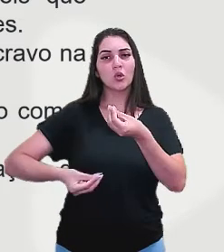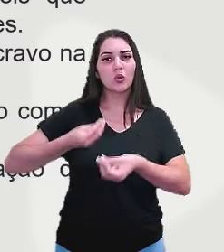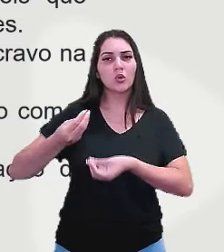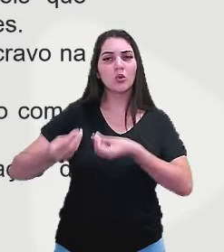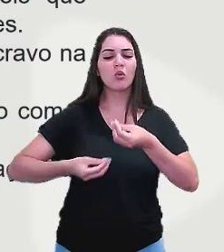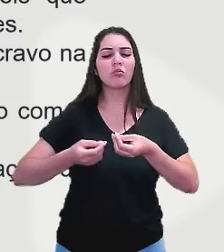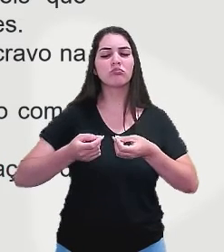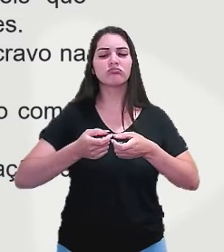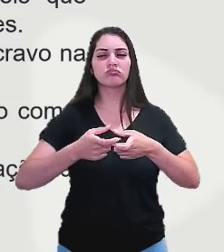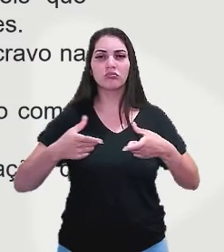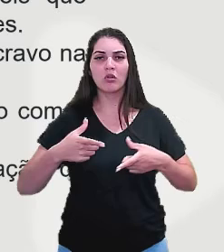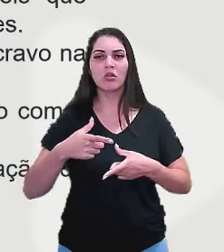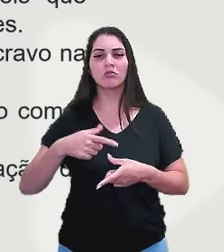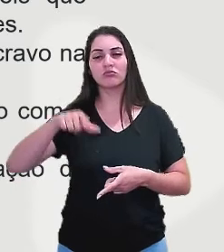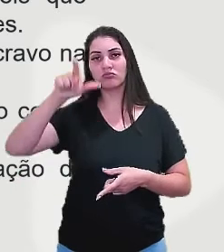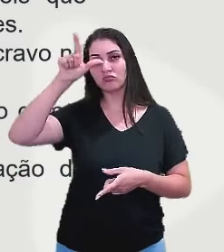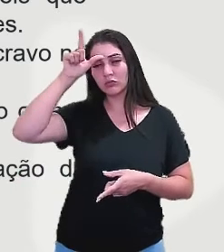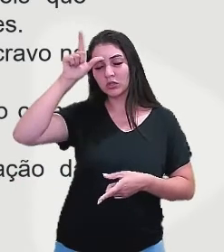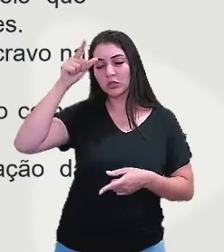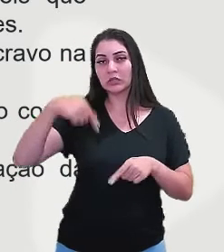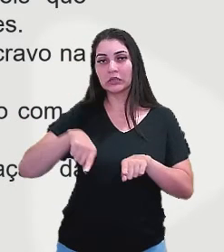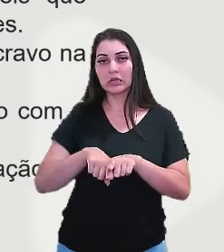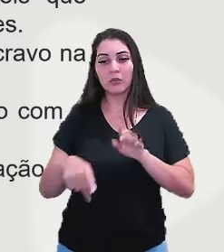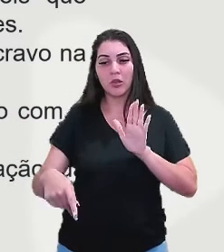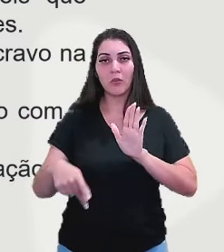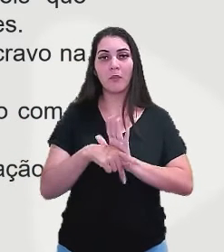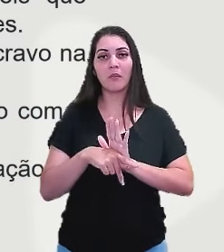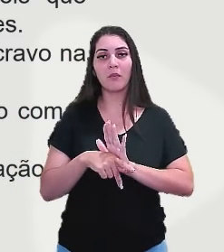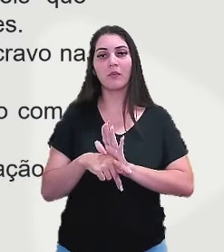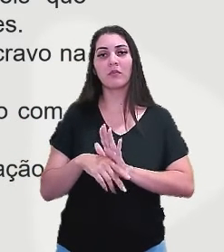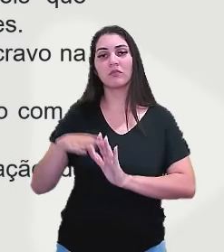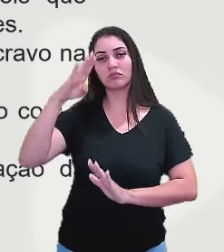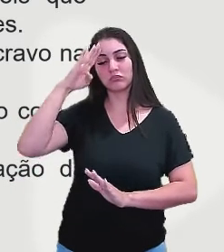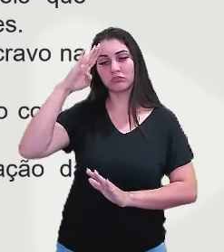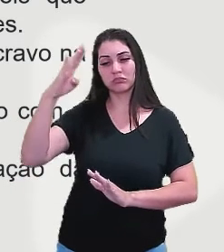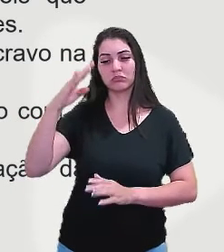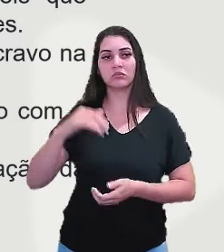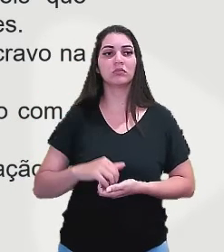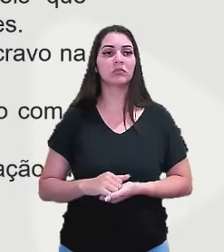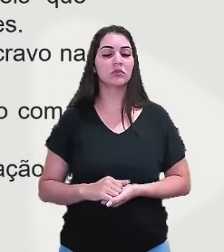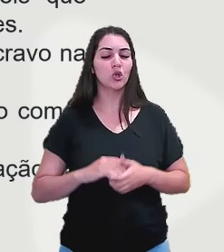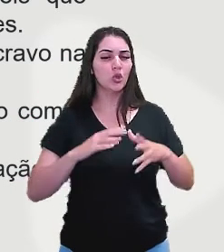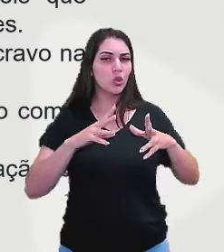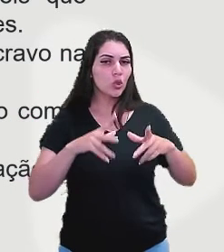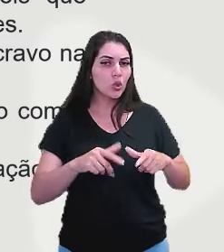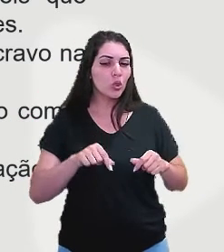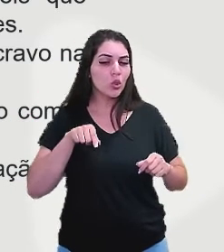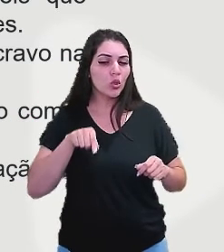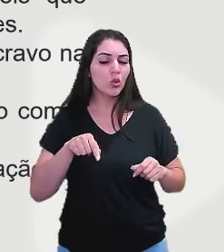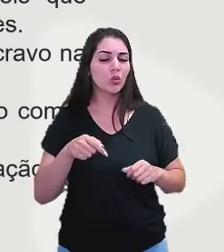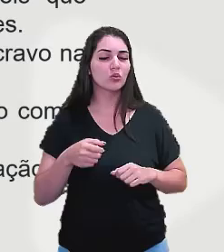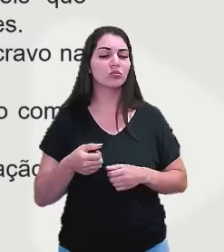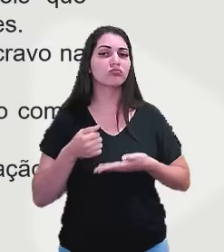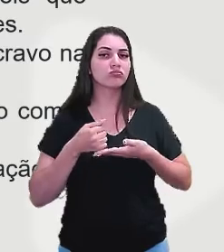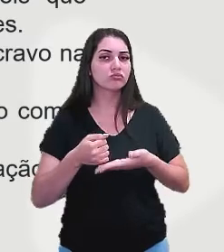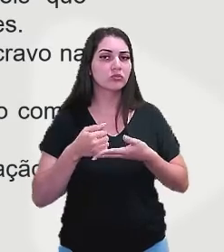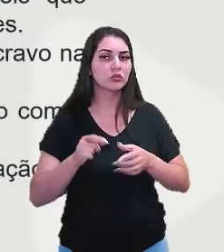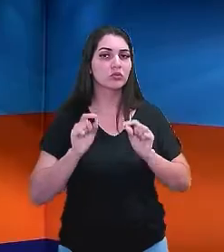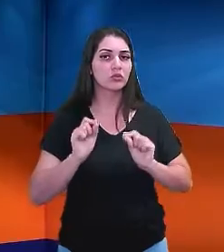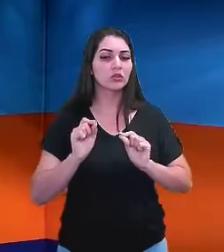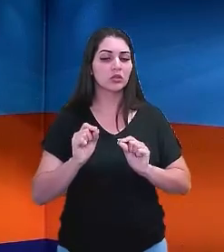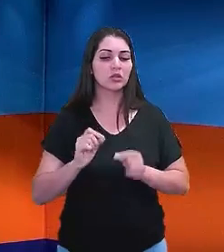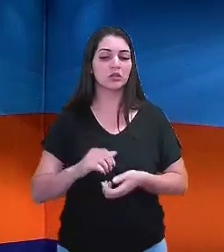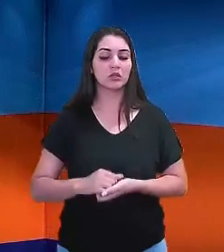grandes latifundiários e o próprio exército. E tudo isso vai contribuir,